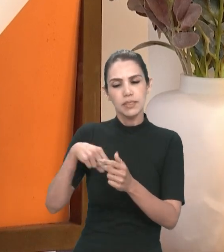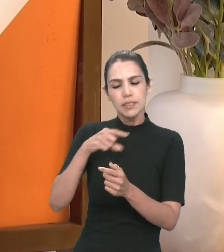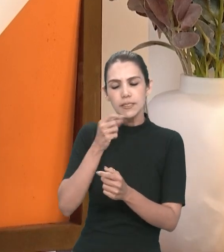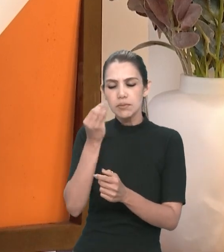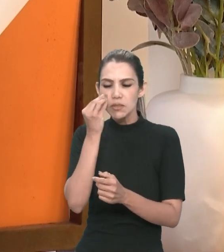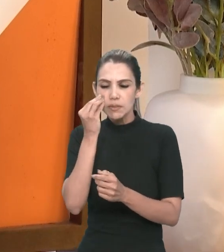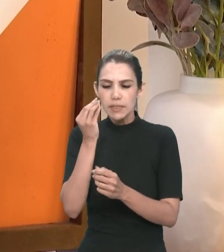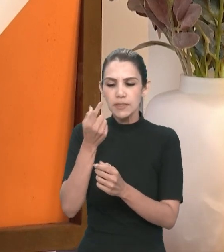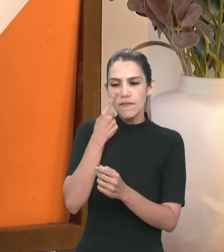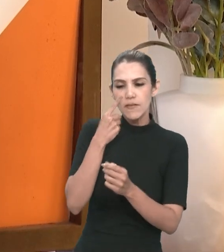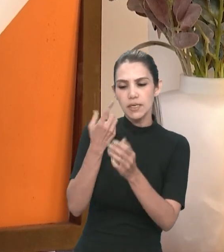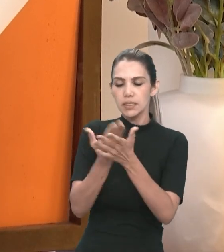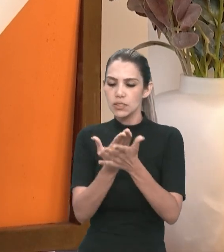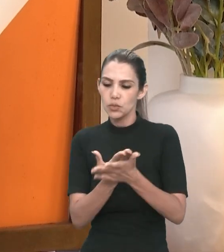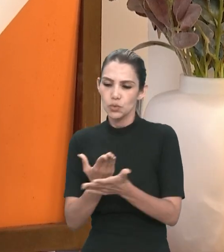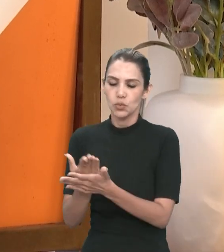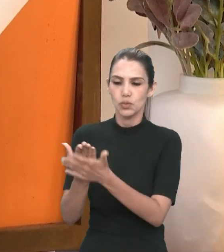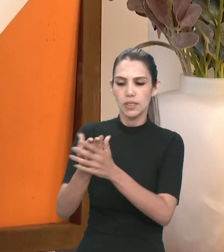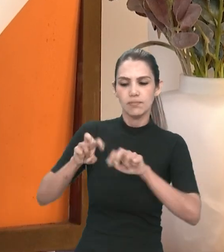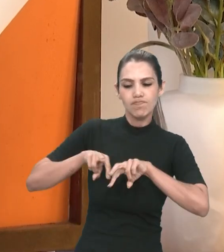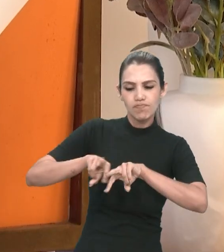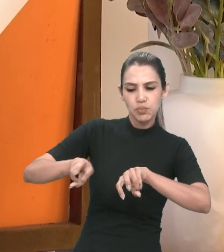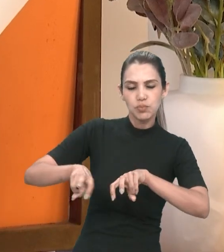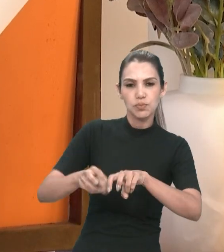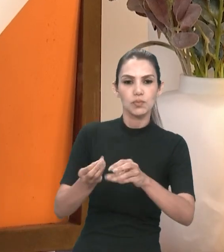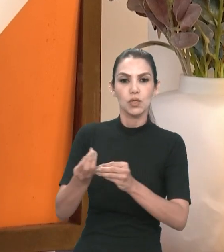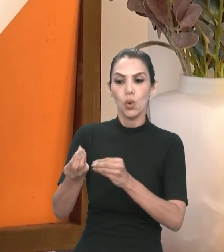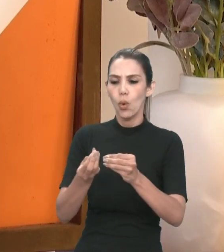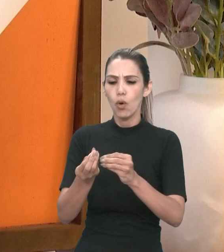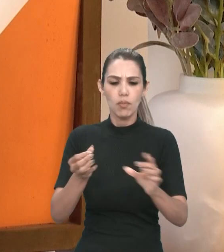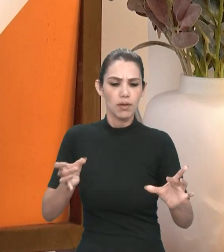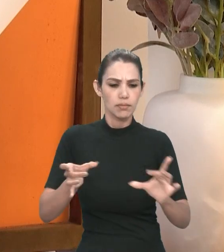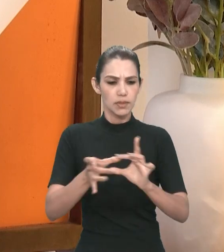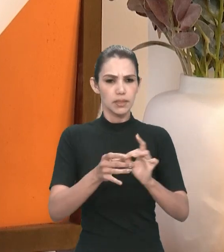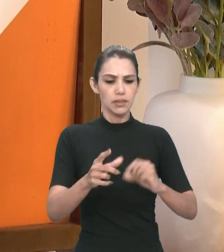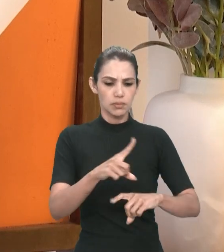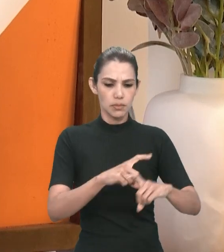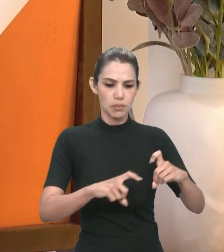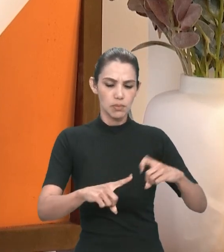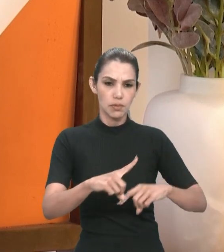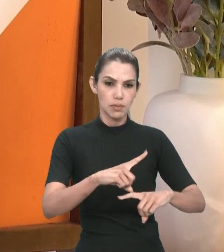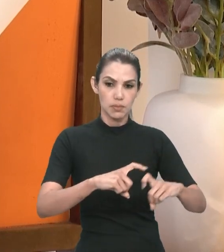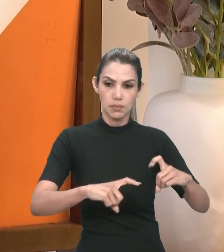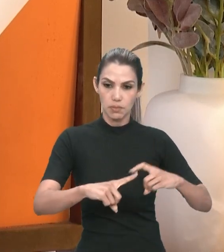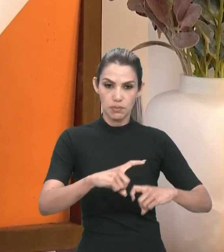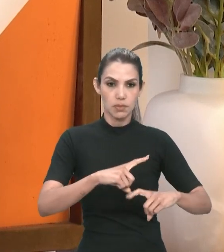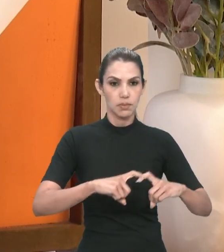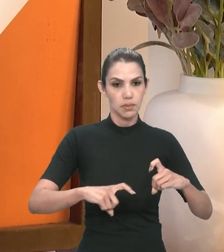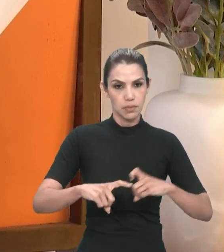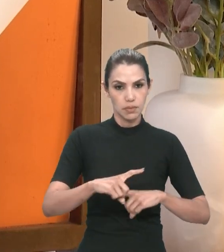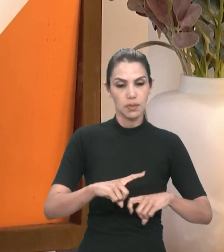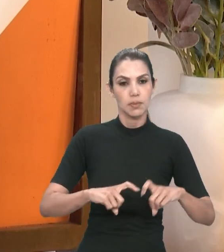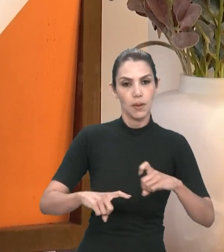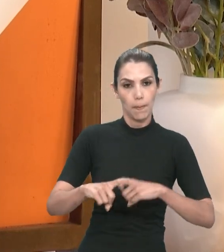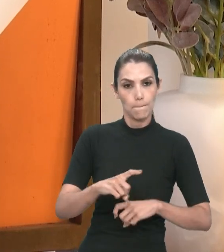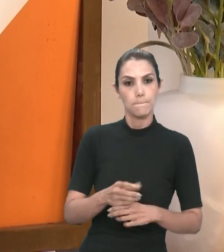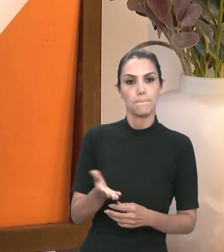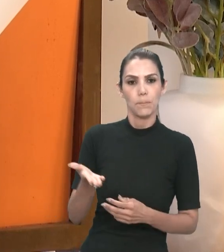a dinâmica deles com os parasitas nessas áreas, porque os roedores eles possuem uma importância ecológica muito